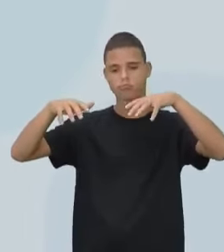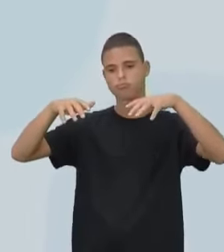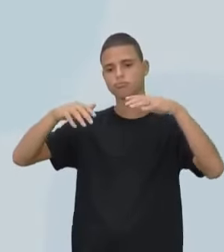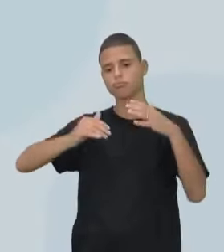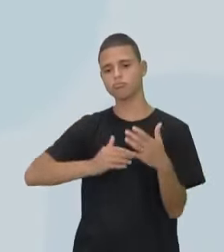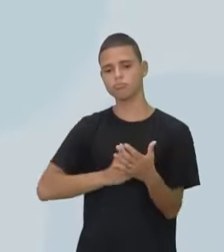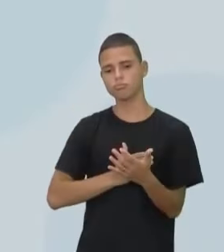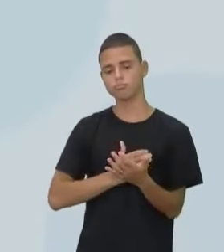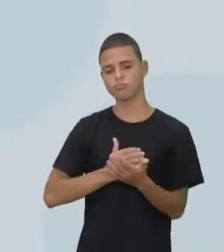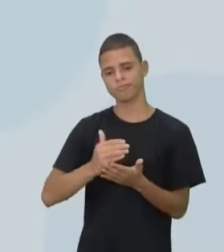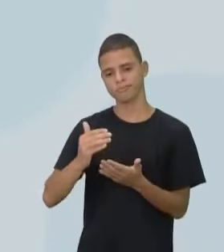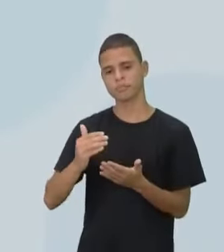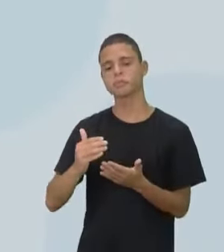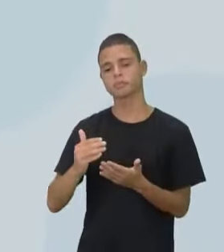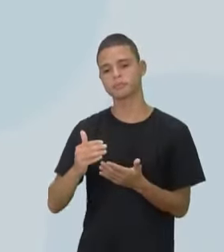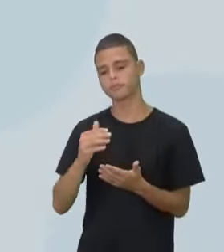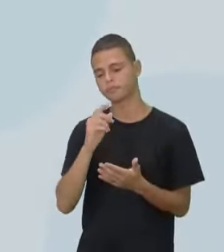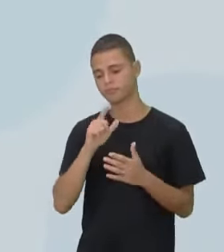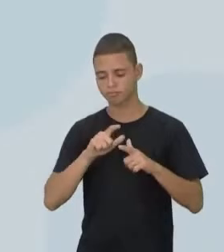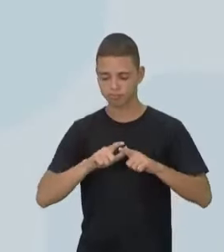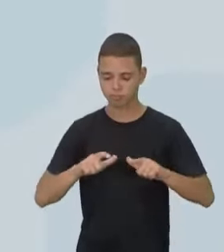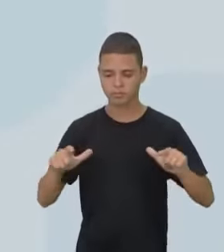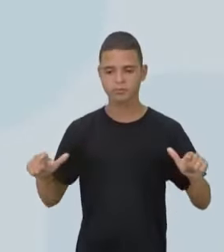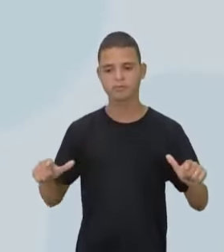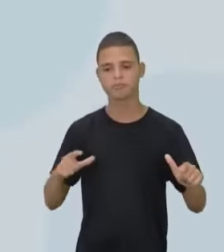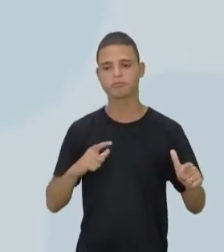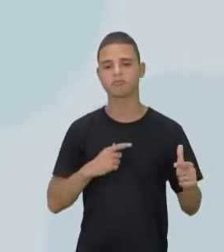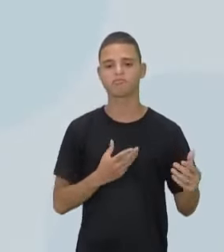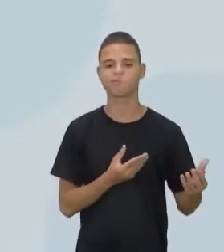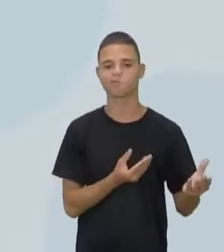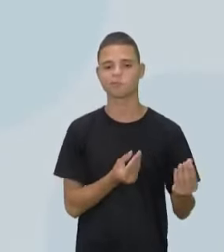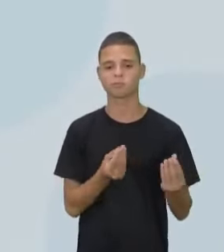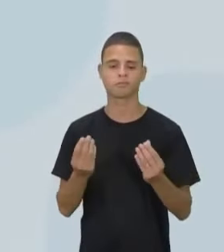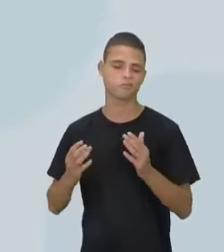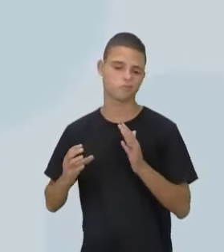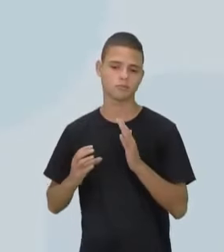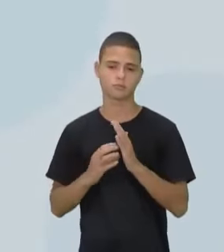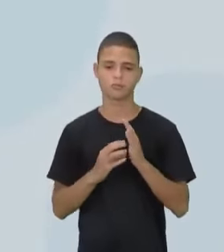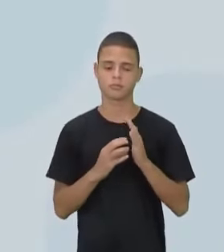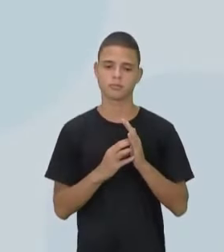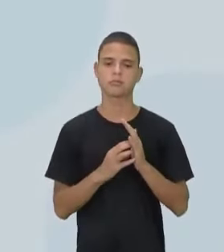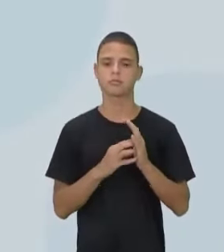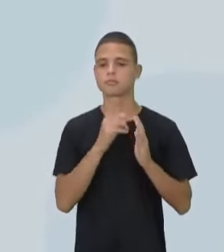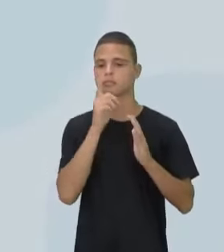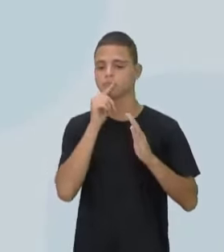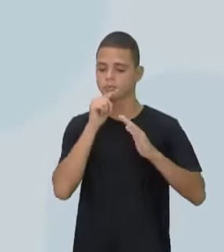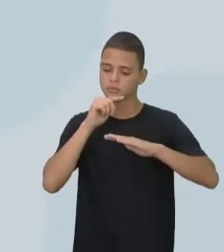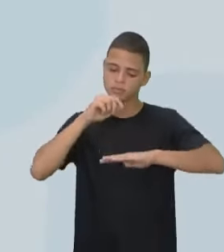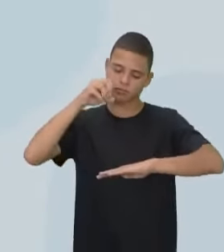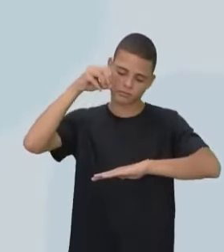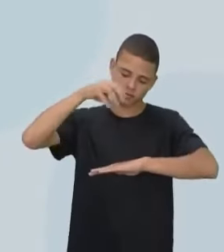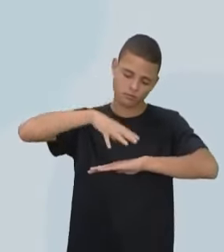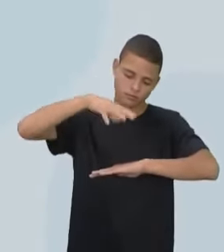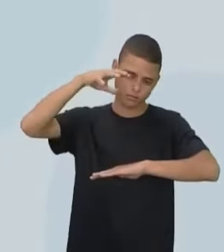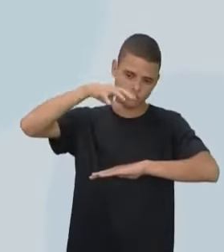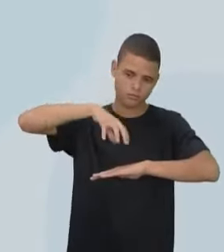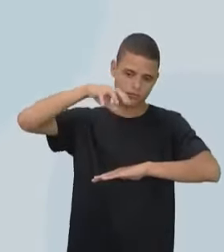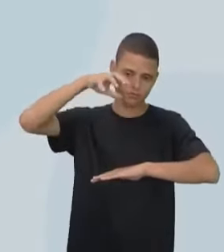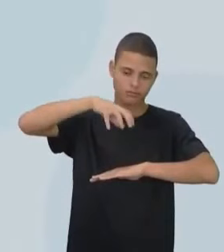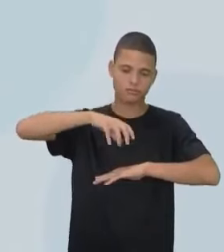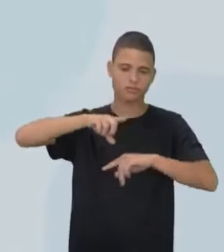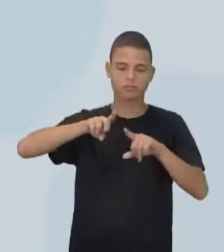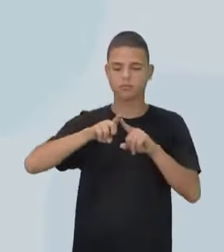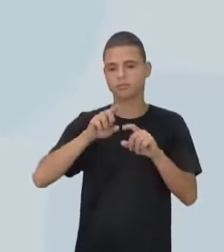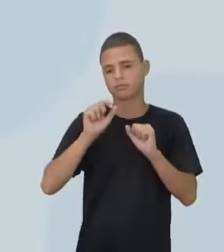passa, né, a interagir com o solo, nós vamos ter todos os efeitos da superfície, da água em superfície, e vamos ter